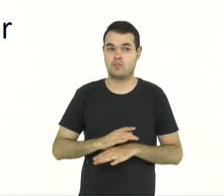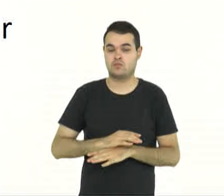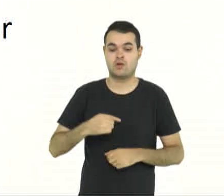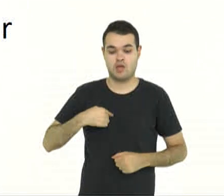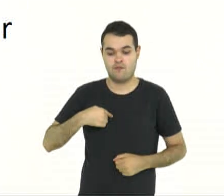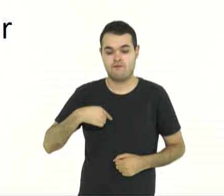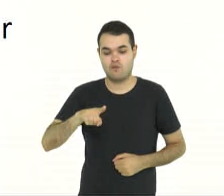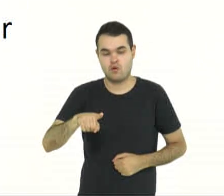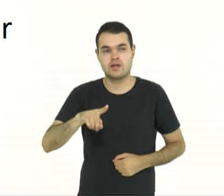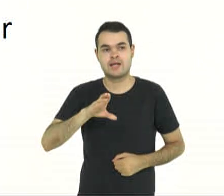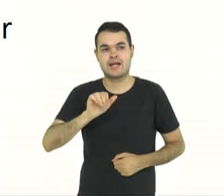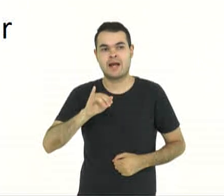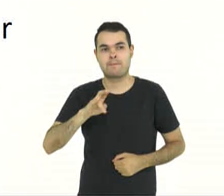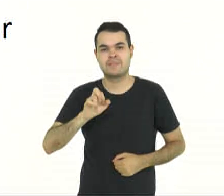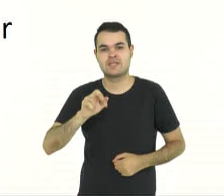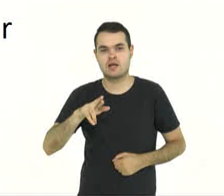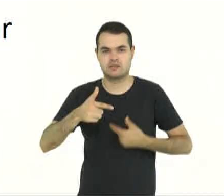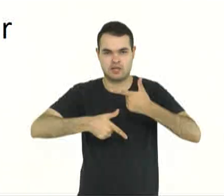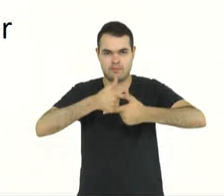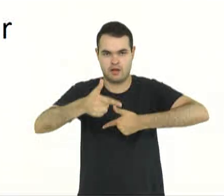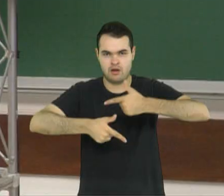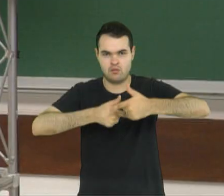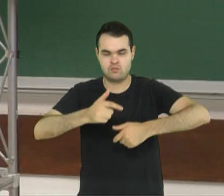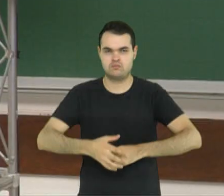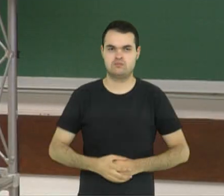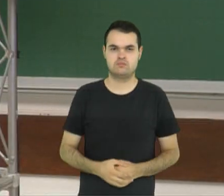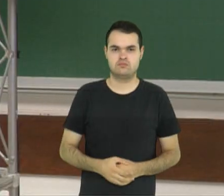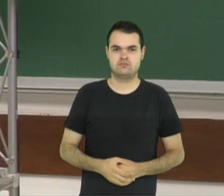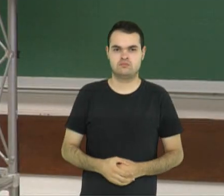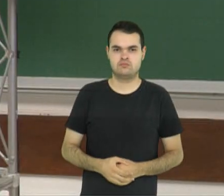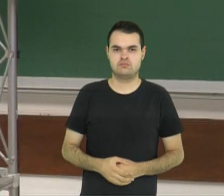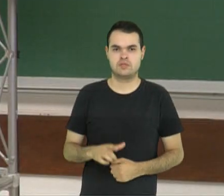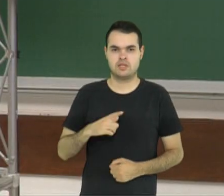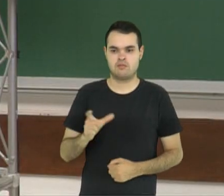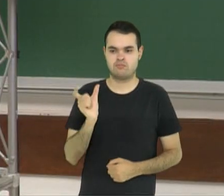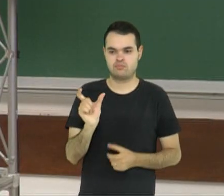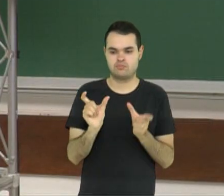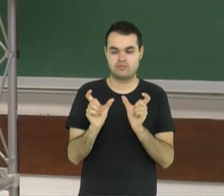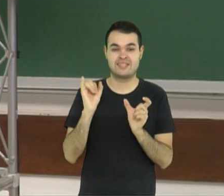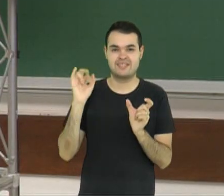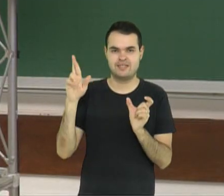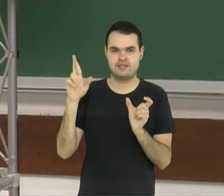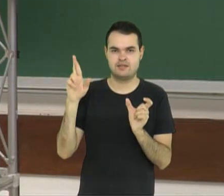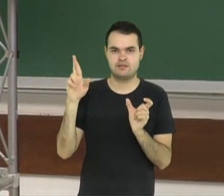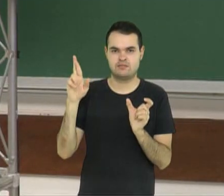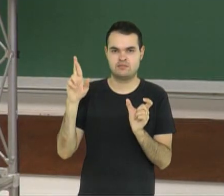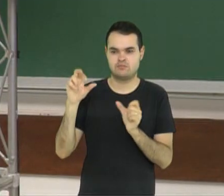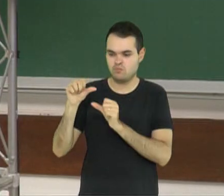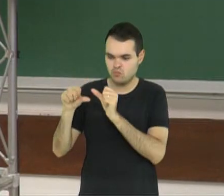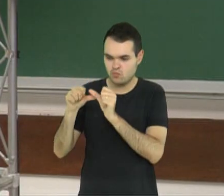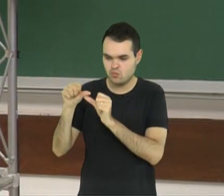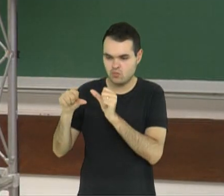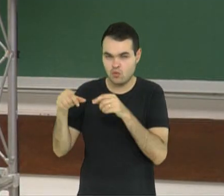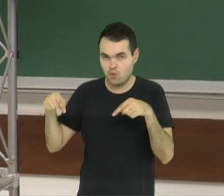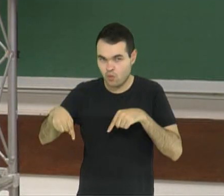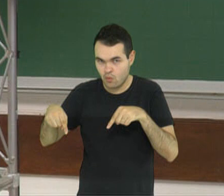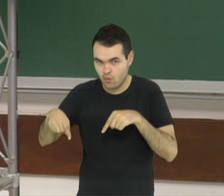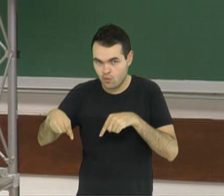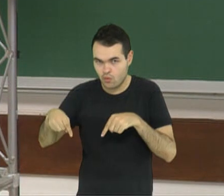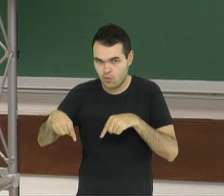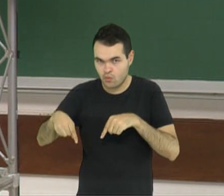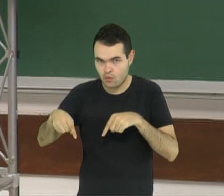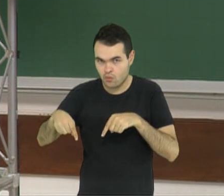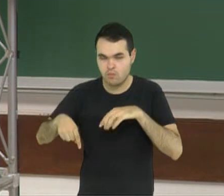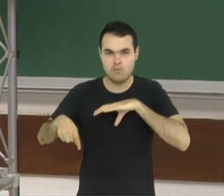a cambiar de trabajo. Então, o verbo conjugado. Nós temos o verbo ir. Ele conjugado no presente. Vamos